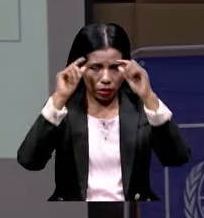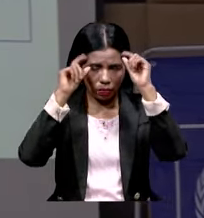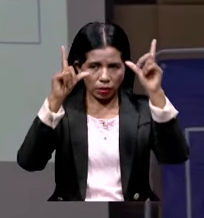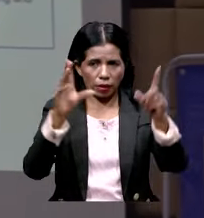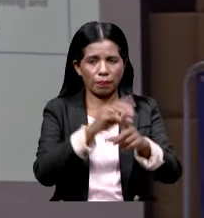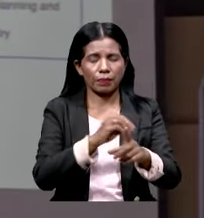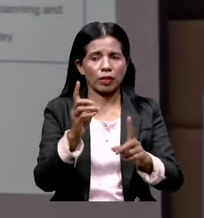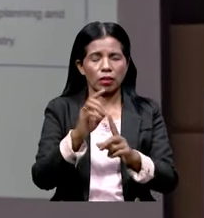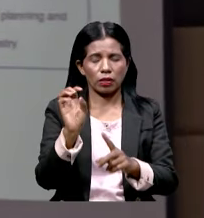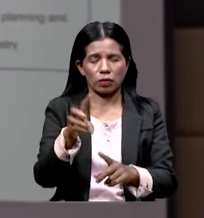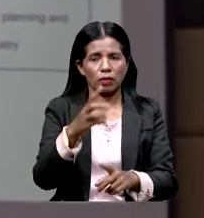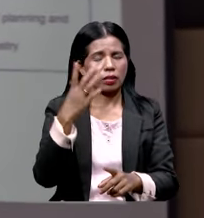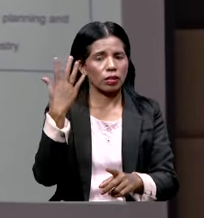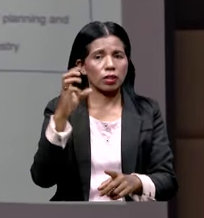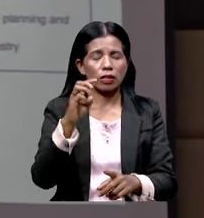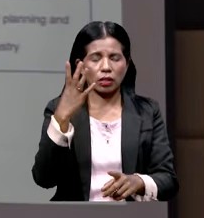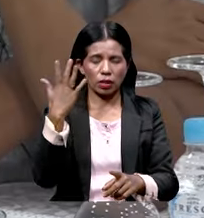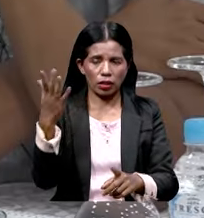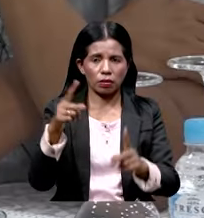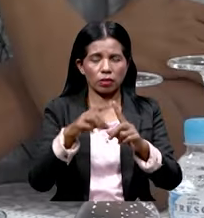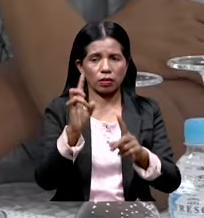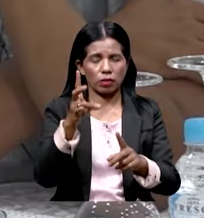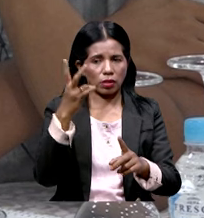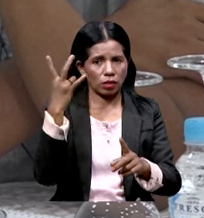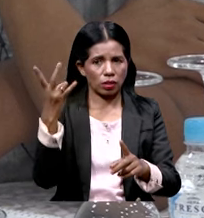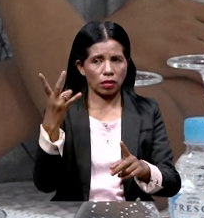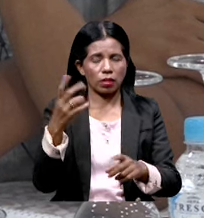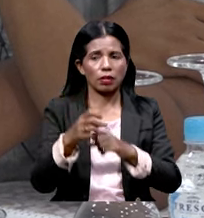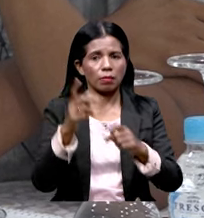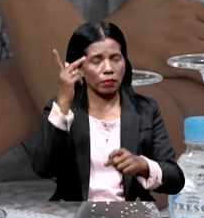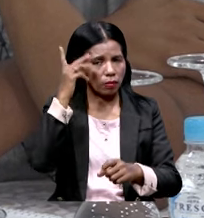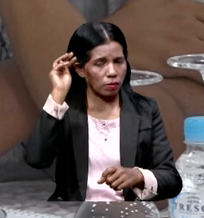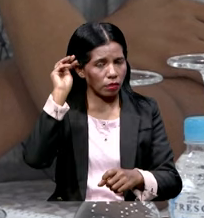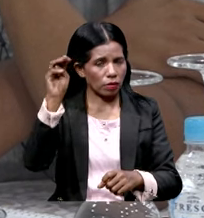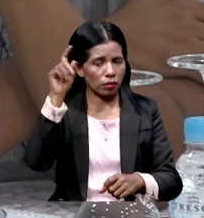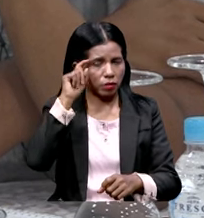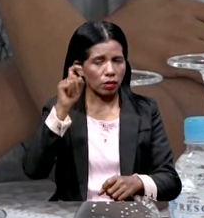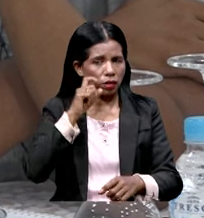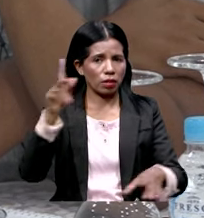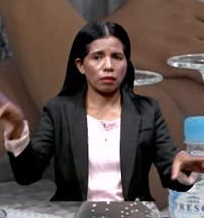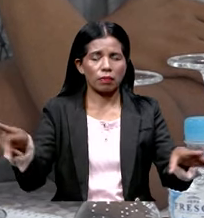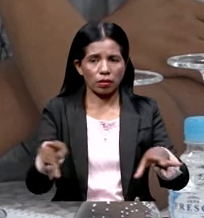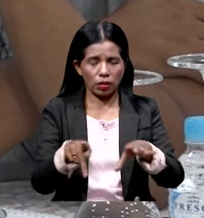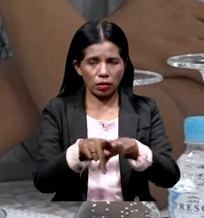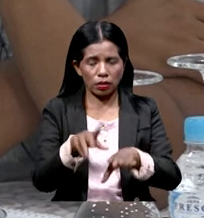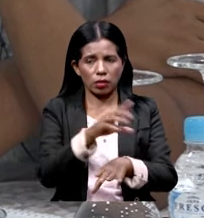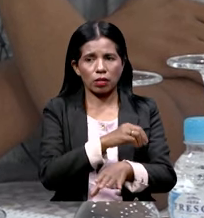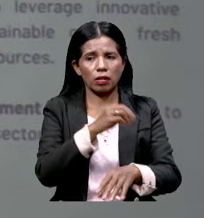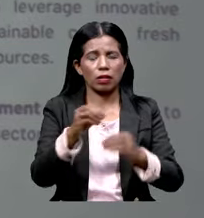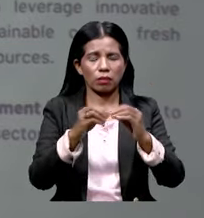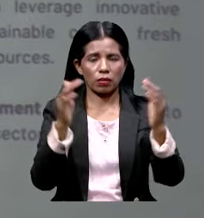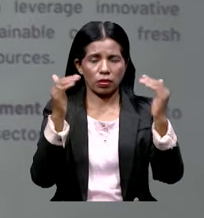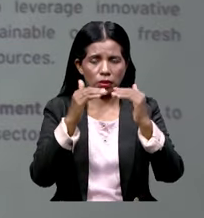resi lima to lorong sang resi itu fulan April tinang riu lorong resi hat. Primer ministro Kairala Sanana Guzmán partisipa iha edisang